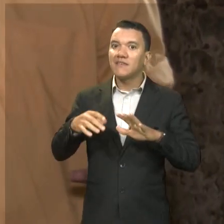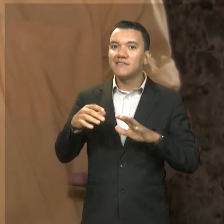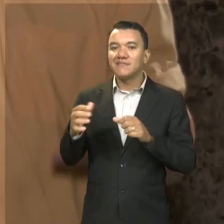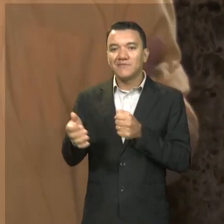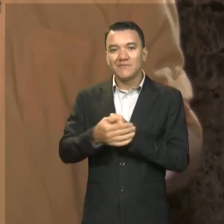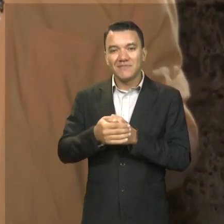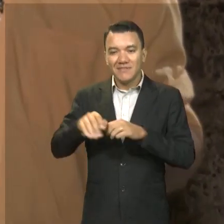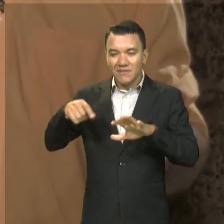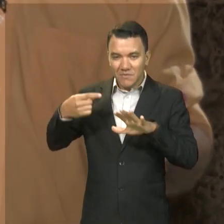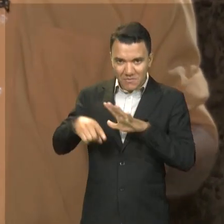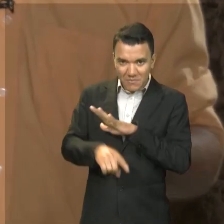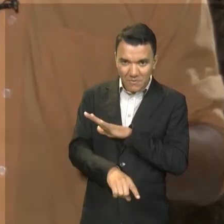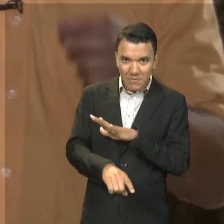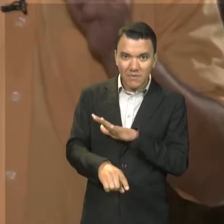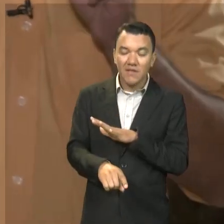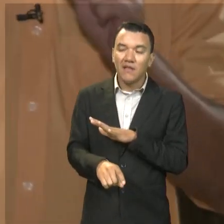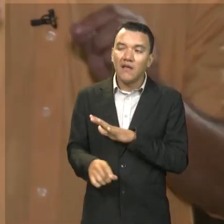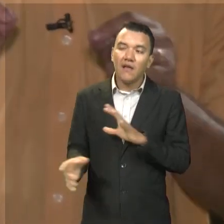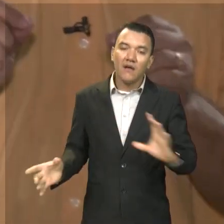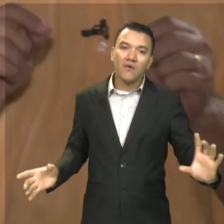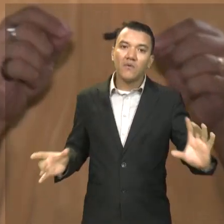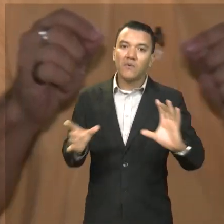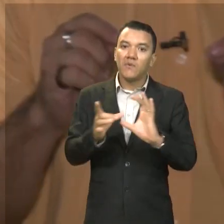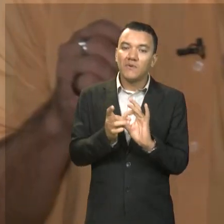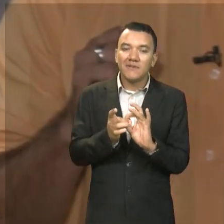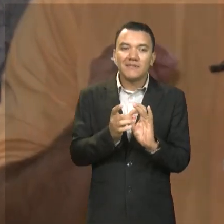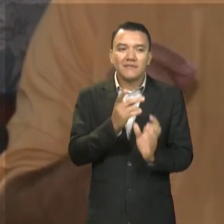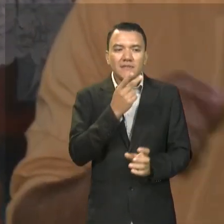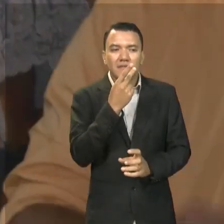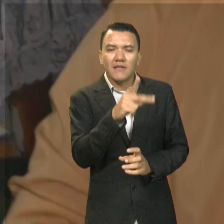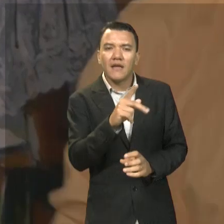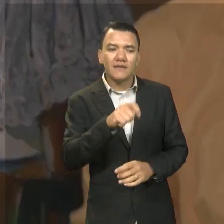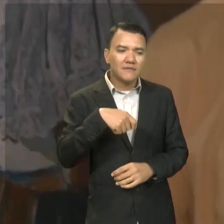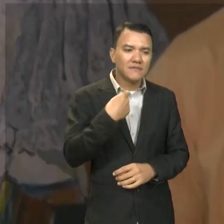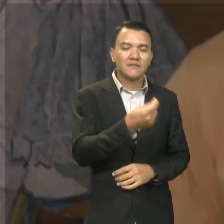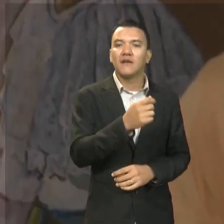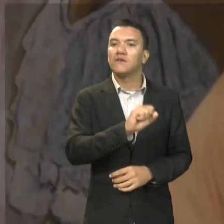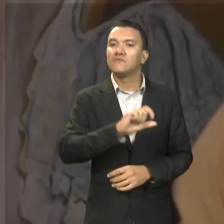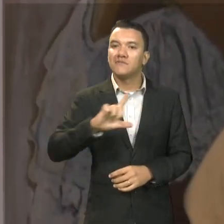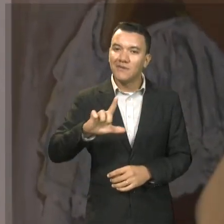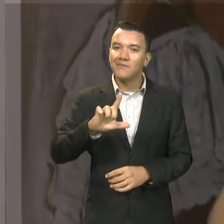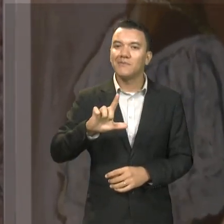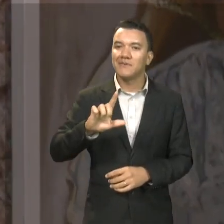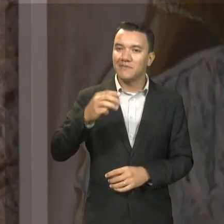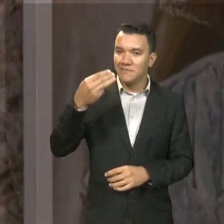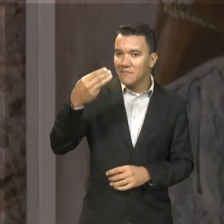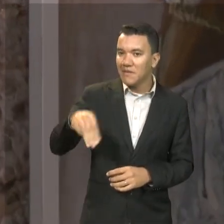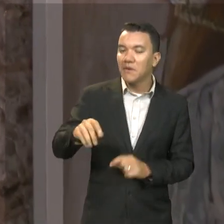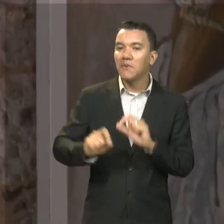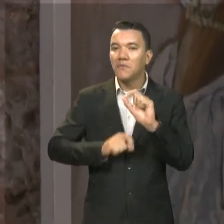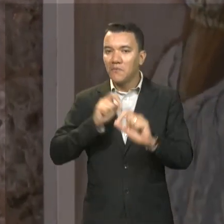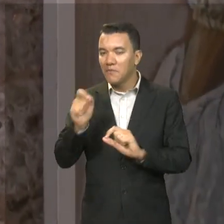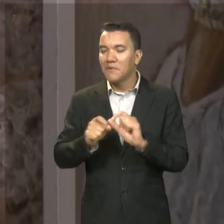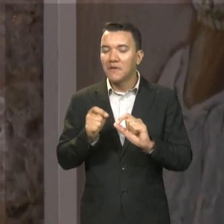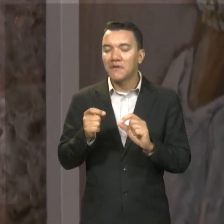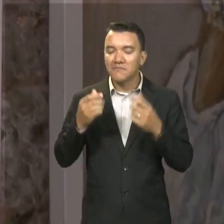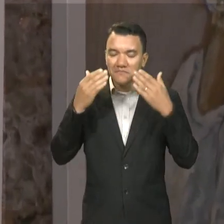superfície, se conectando com a essência do que é São Luís e o Maranhão.